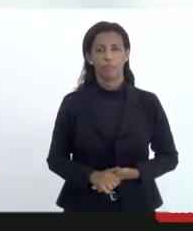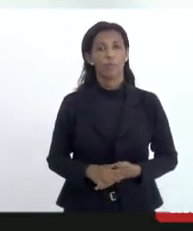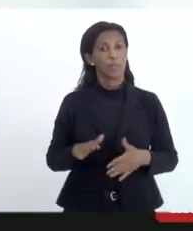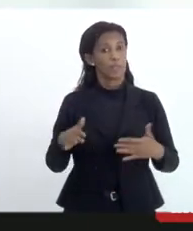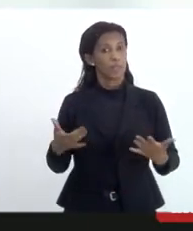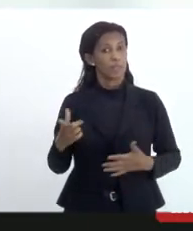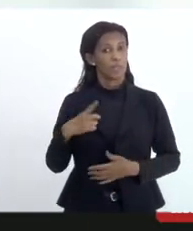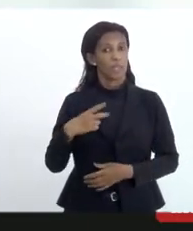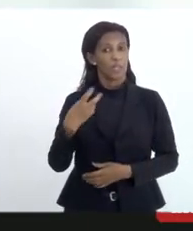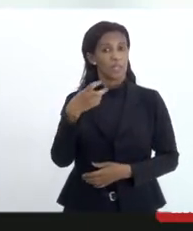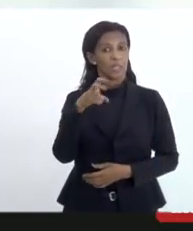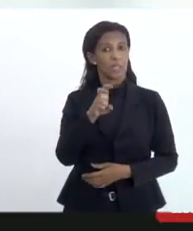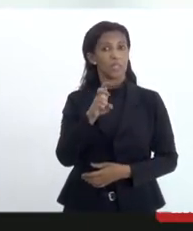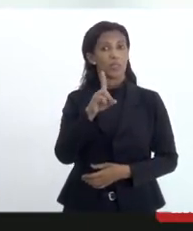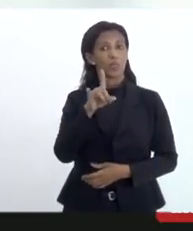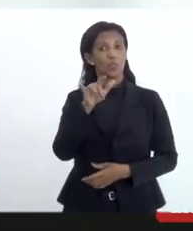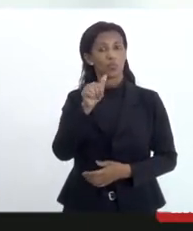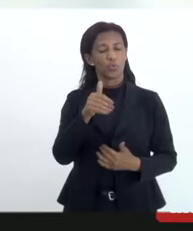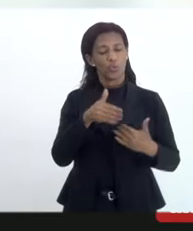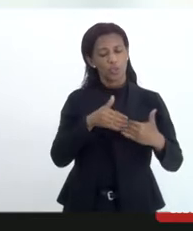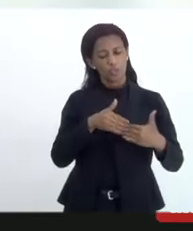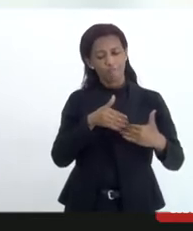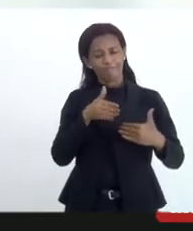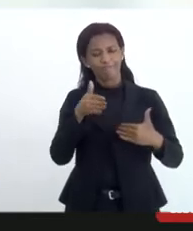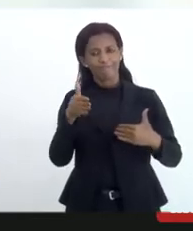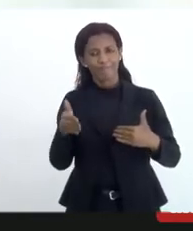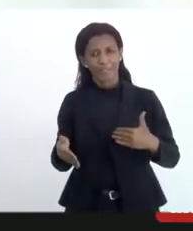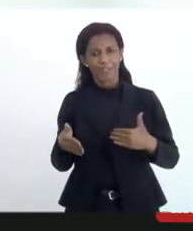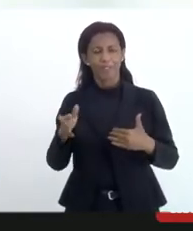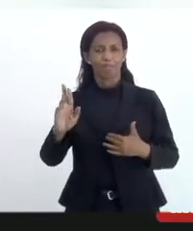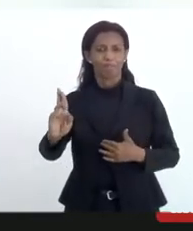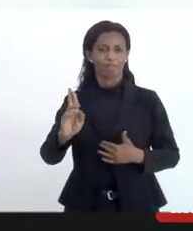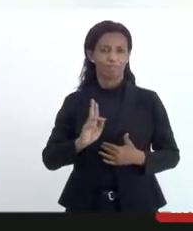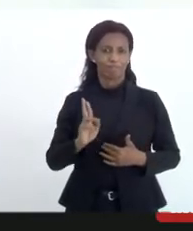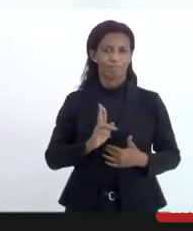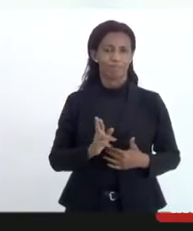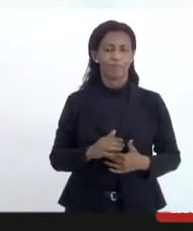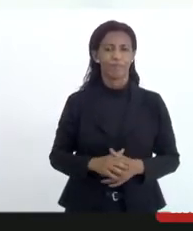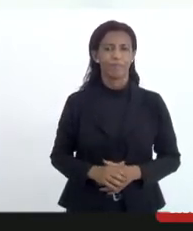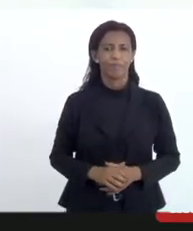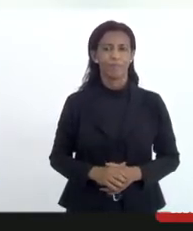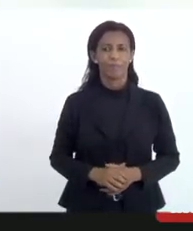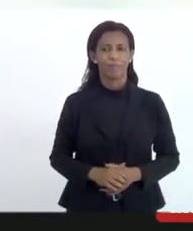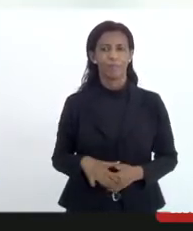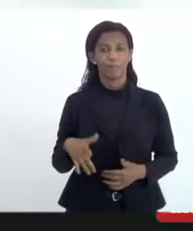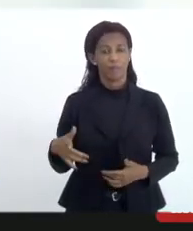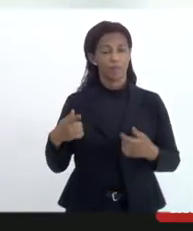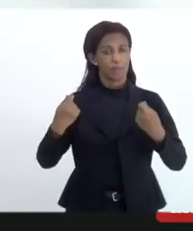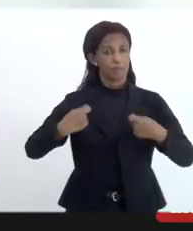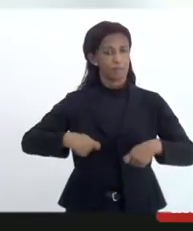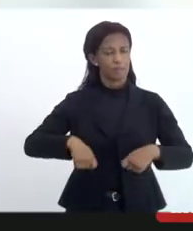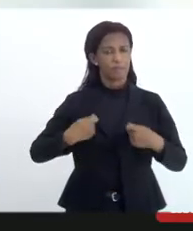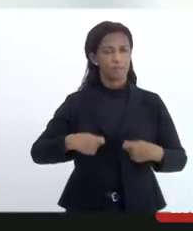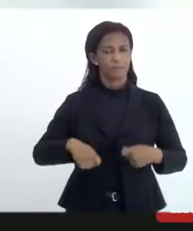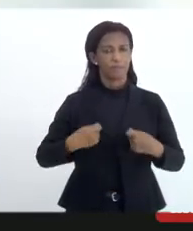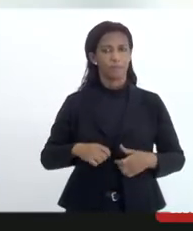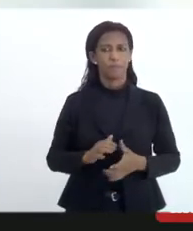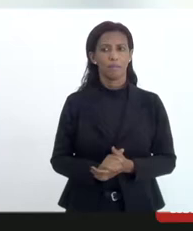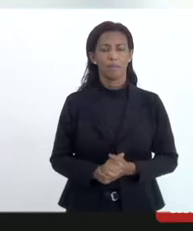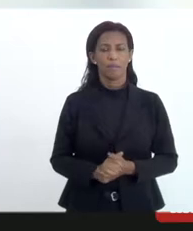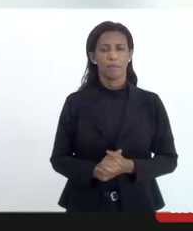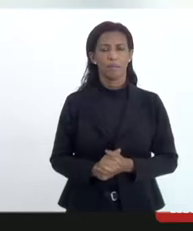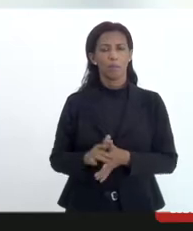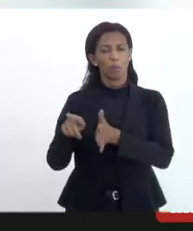tem 5 dias úteis para respondê-los, e será necessário